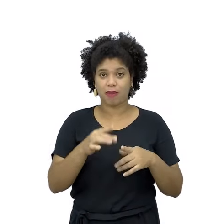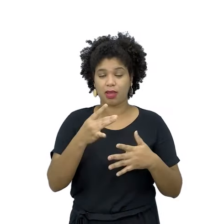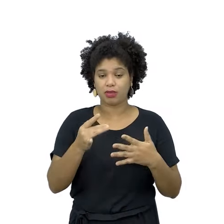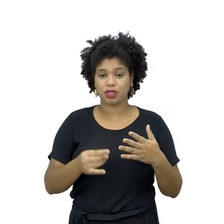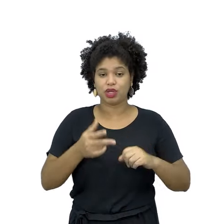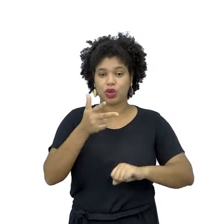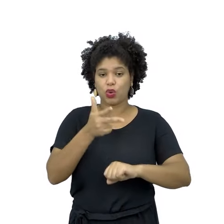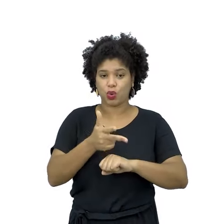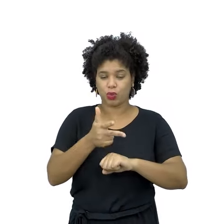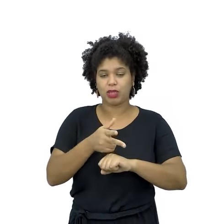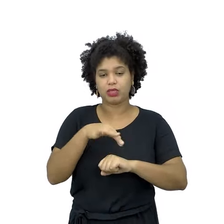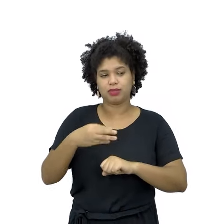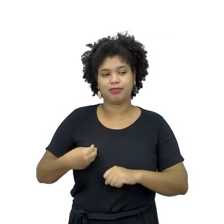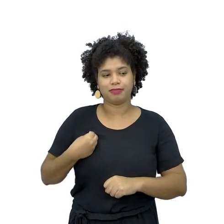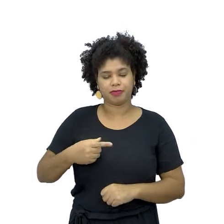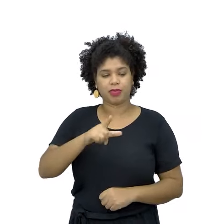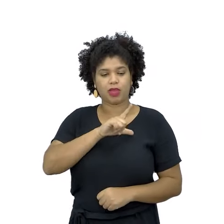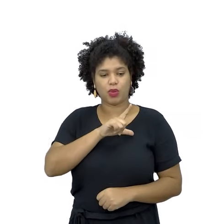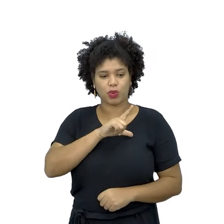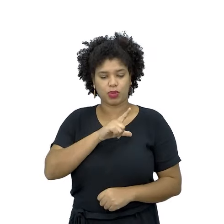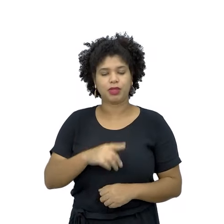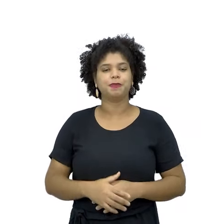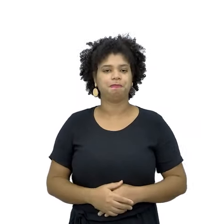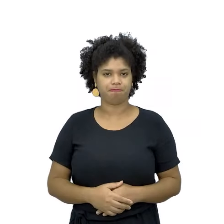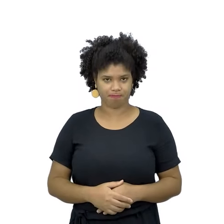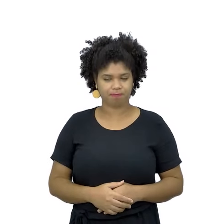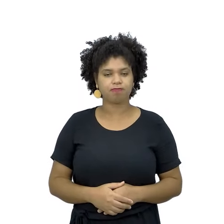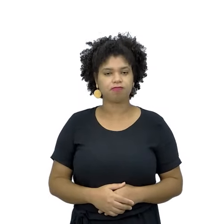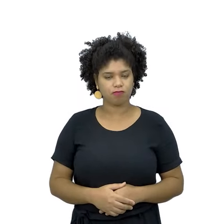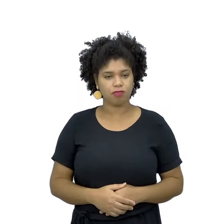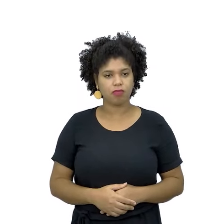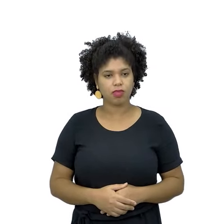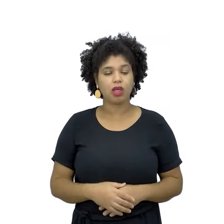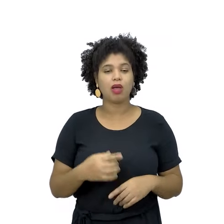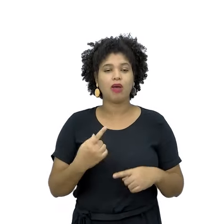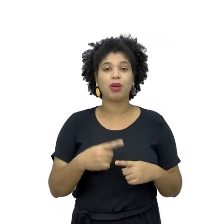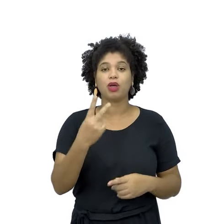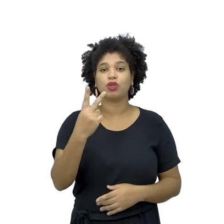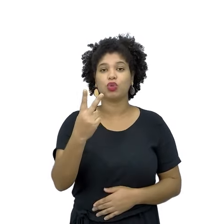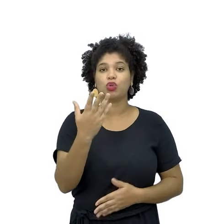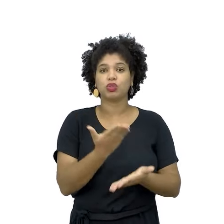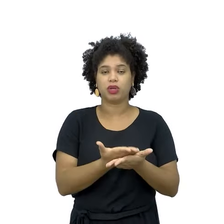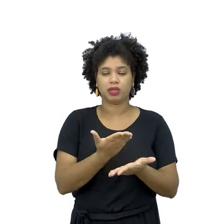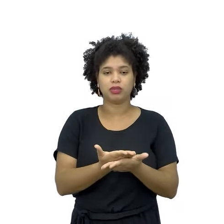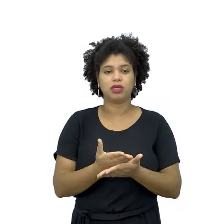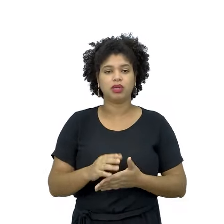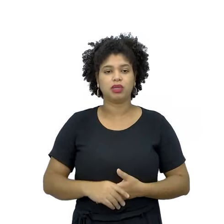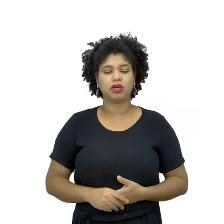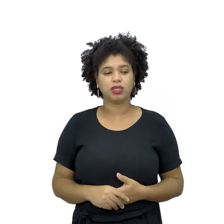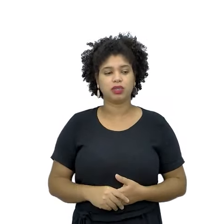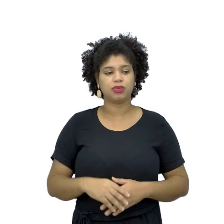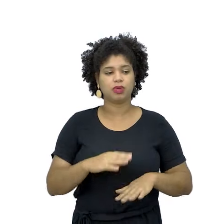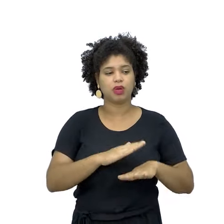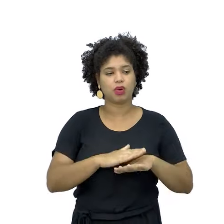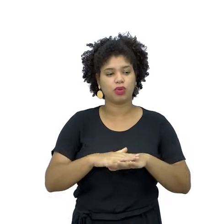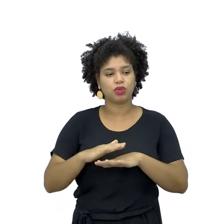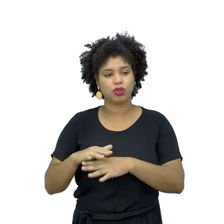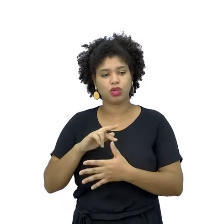vídeos, quando houver, né? Viram que eu falei que as duas aulas 1 e 2, 3 e 4 tinham vídeos